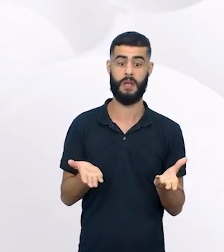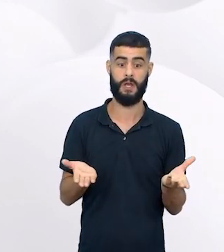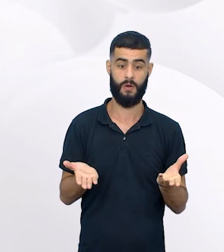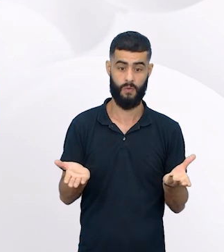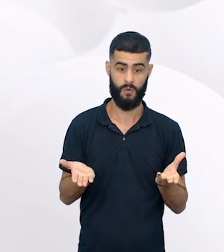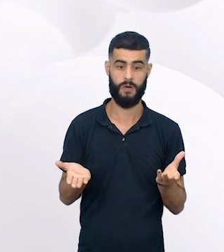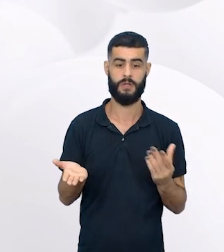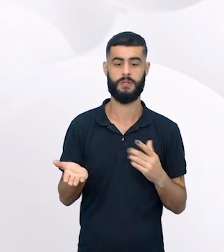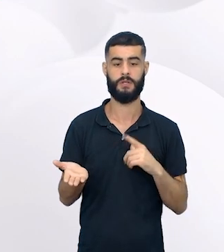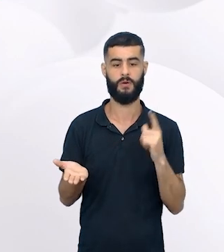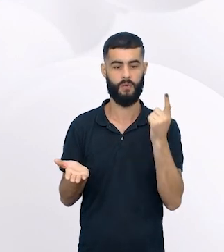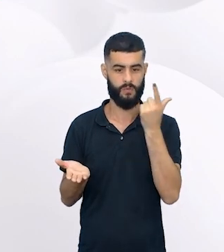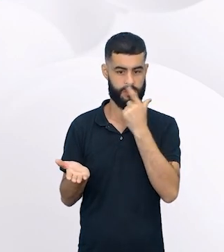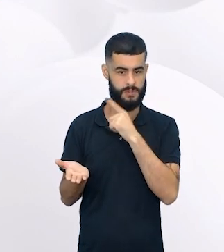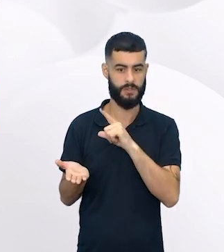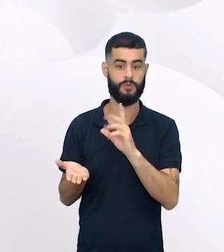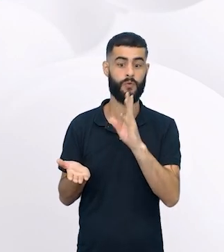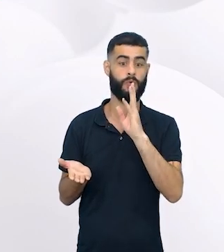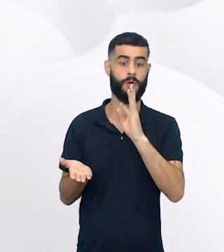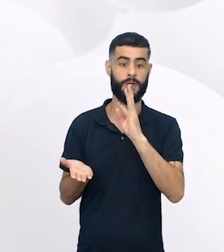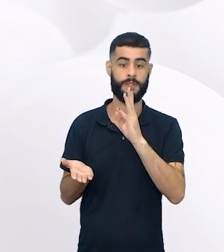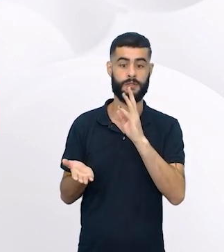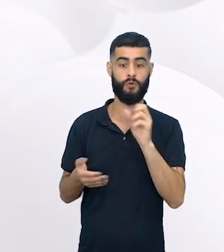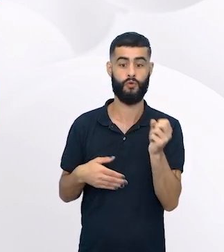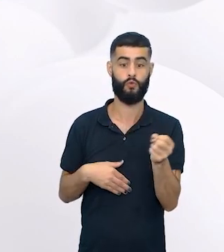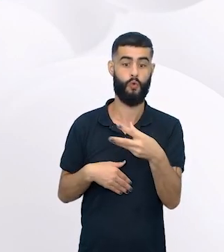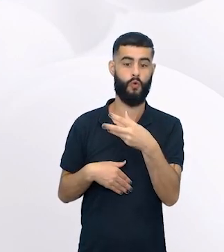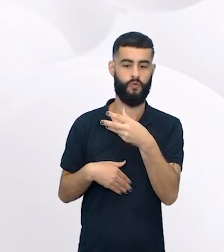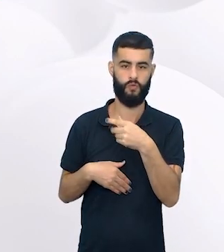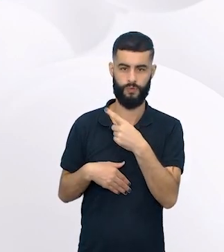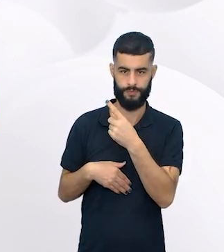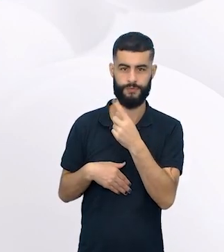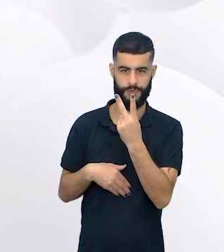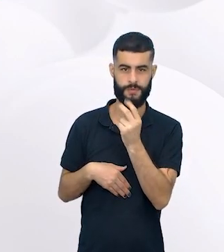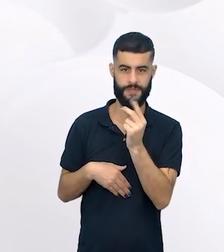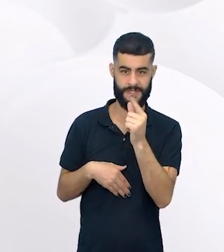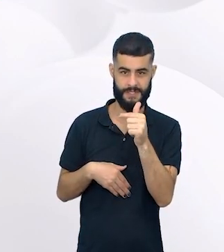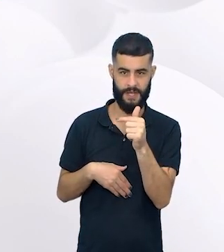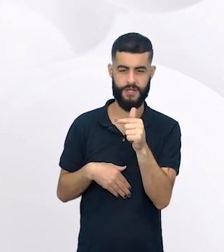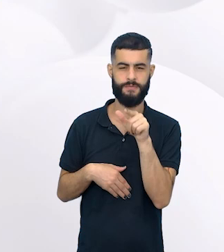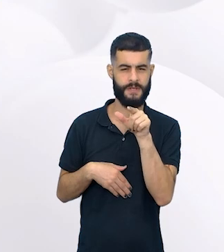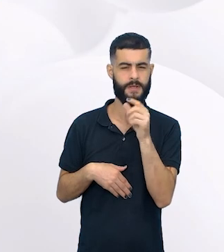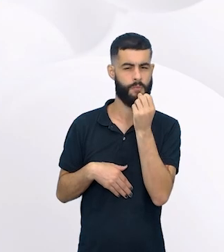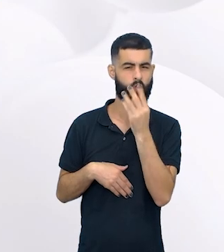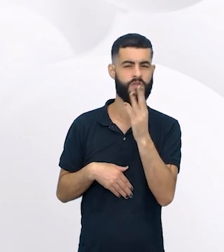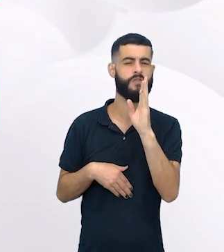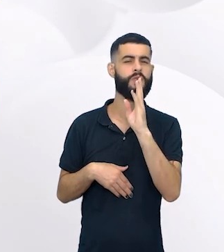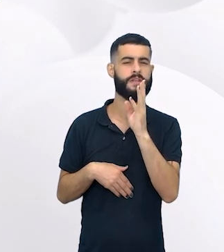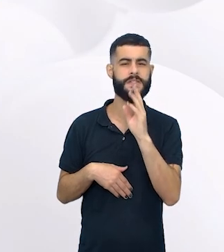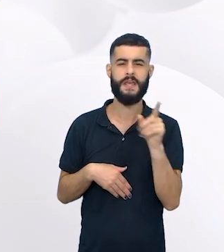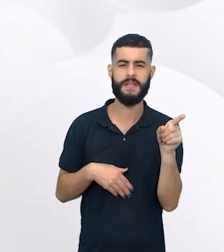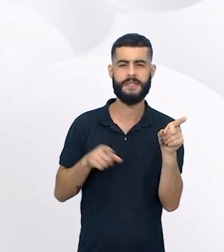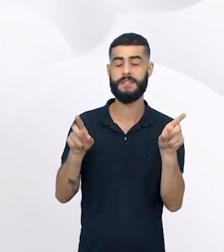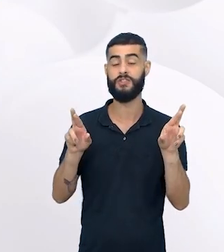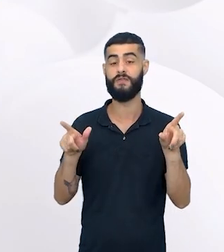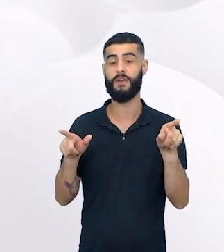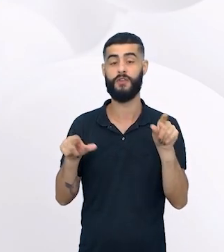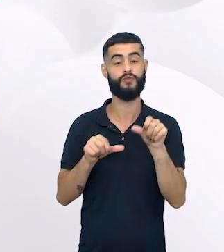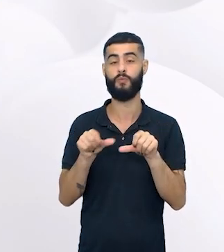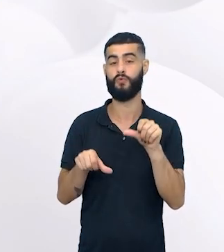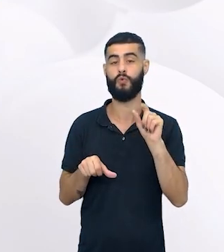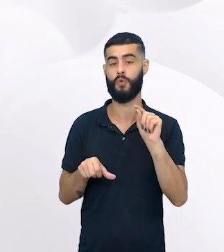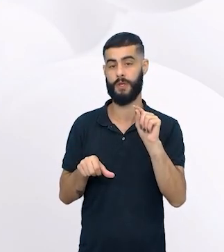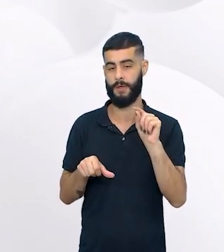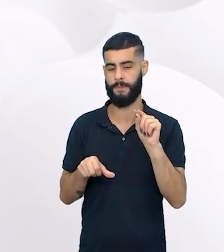contato aí com a nova proposta. O que é muito importante é saber o que muda de um para o outro. Na verdade, os